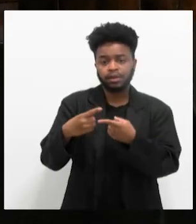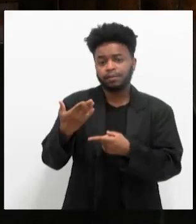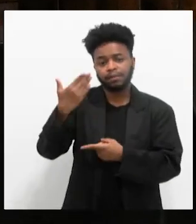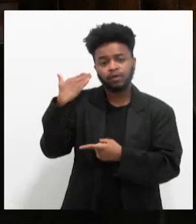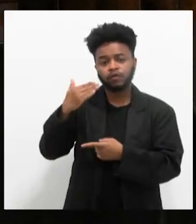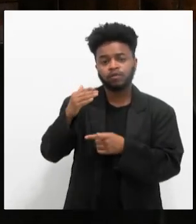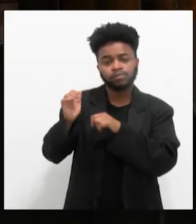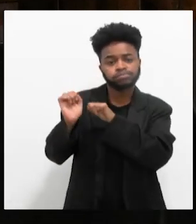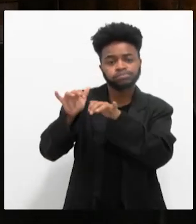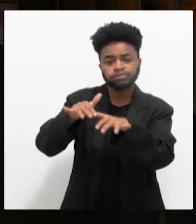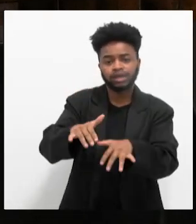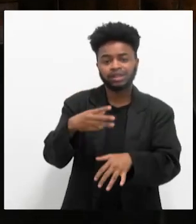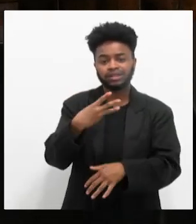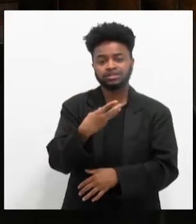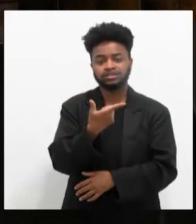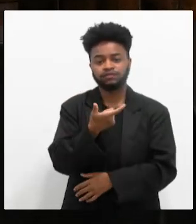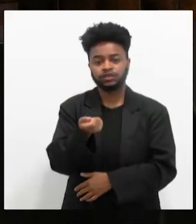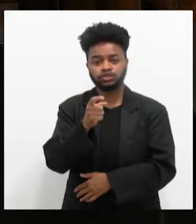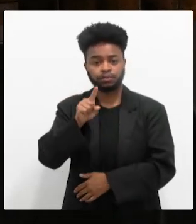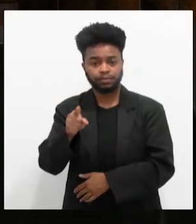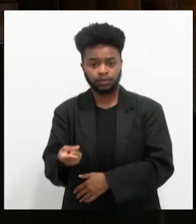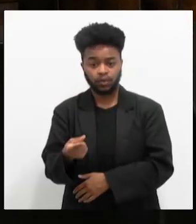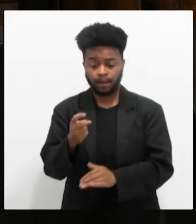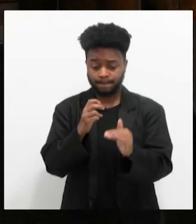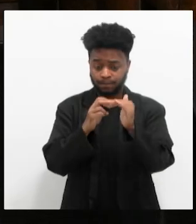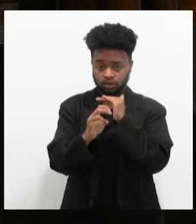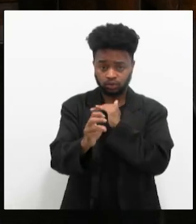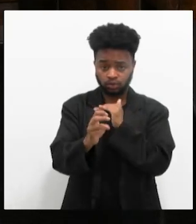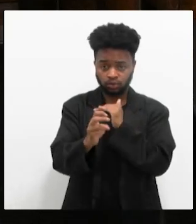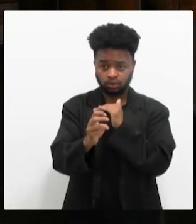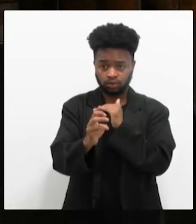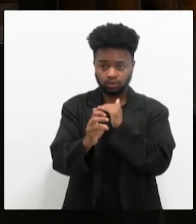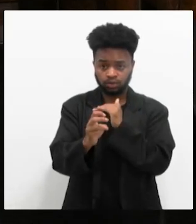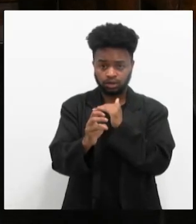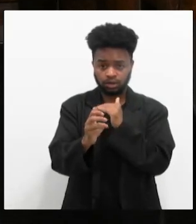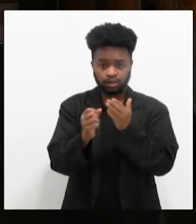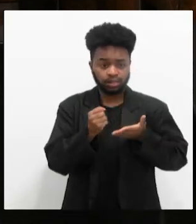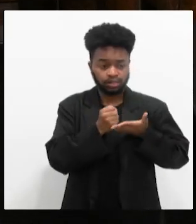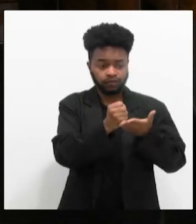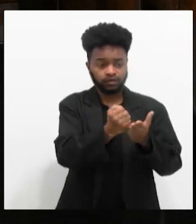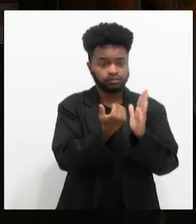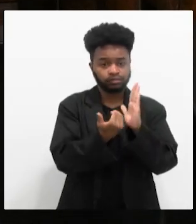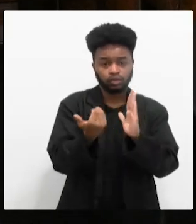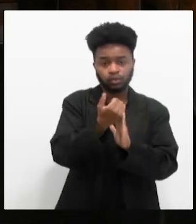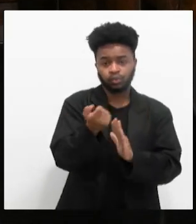foi 320 mil. O metrô está transportando mais que o trem.